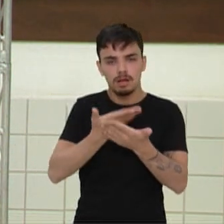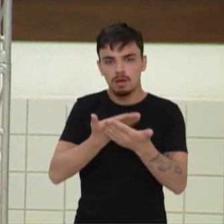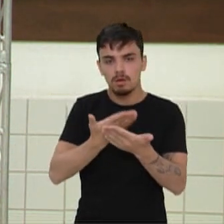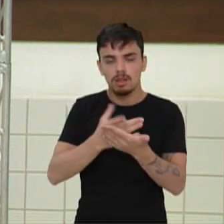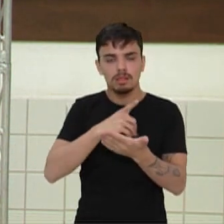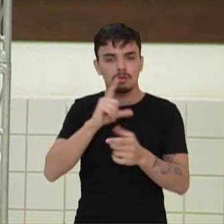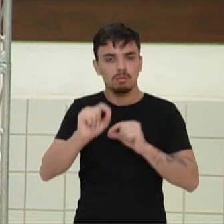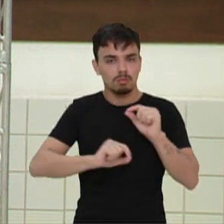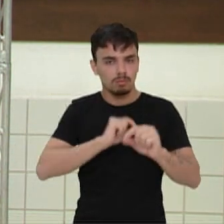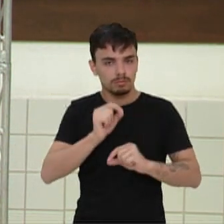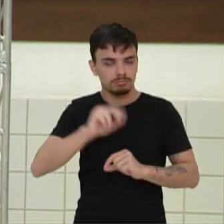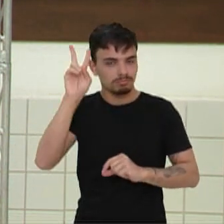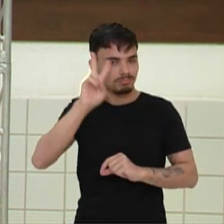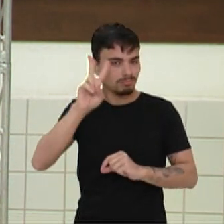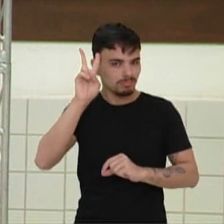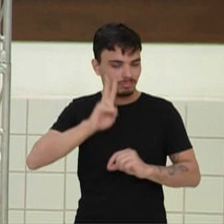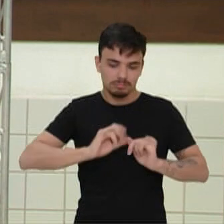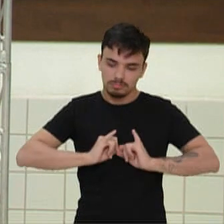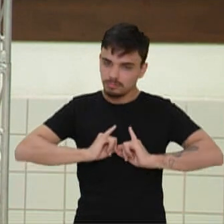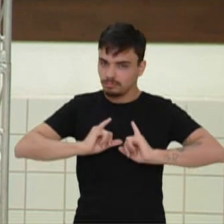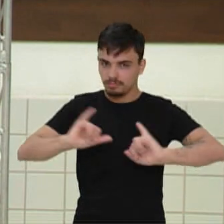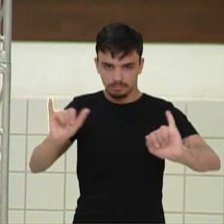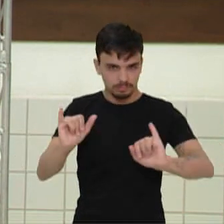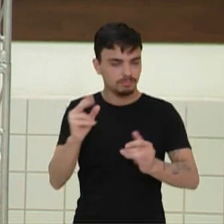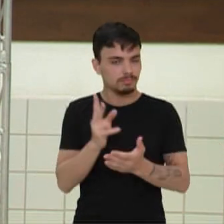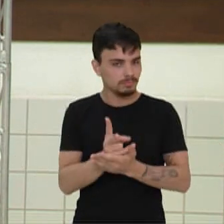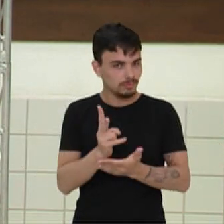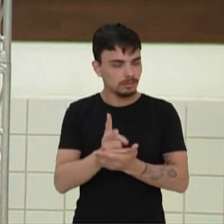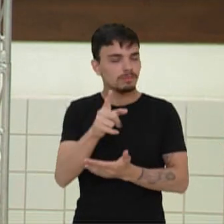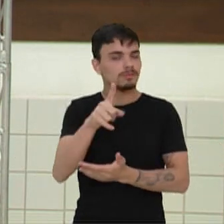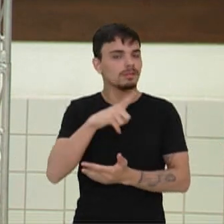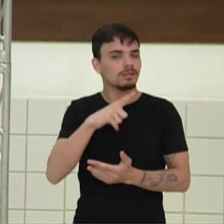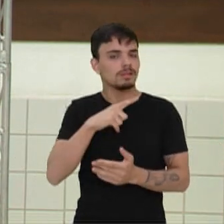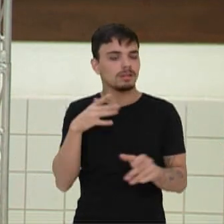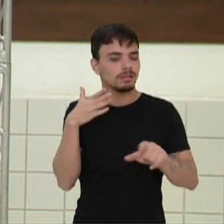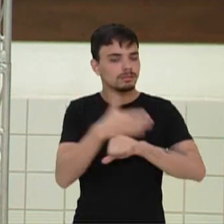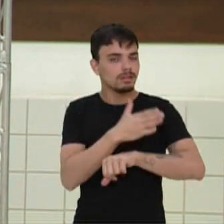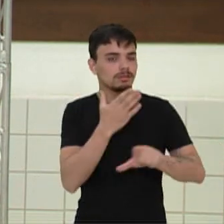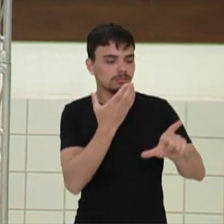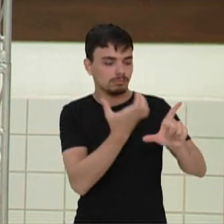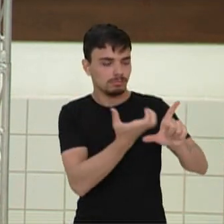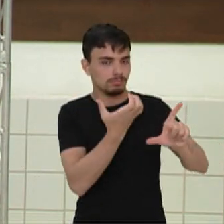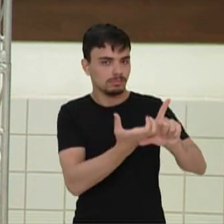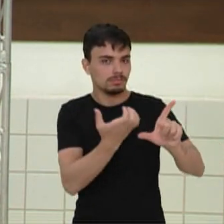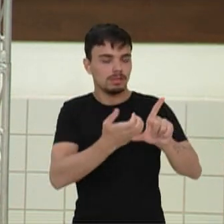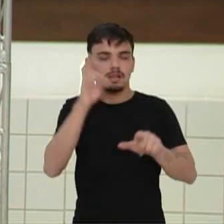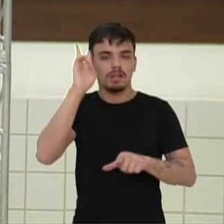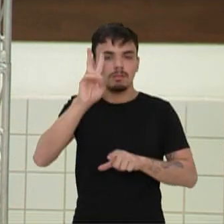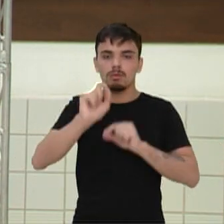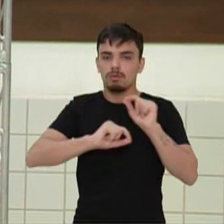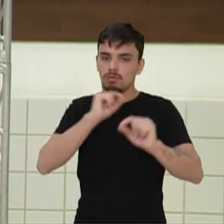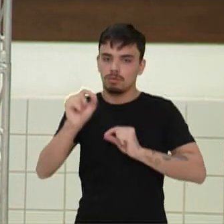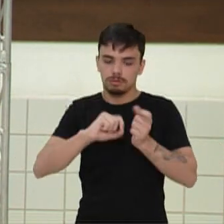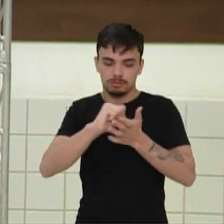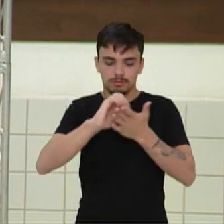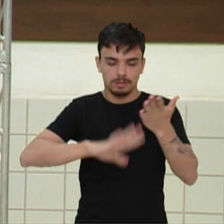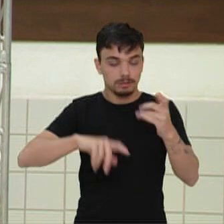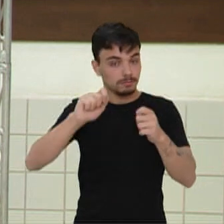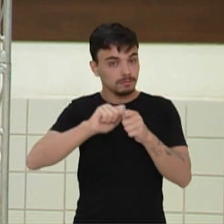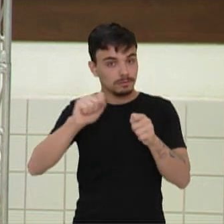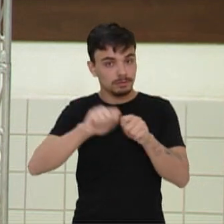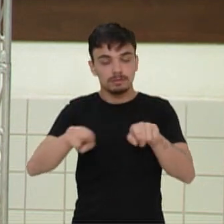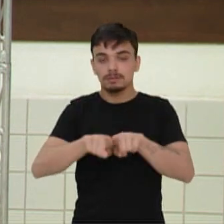nossa aula, né, vale relembrar os recadinhos de sempre. Você que tem acesso ao Classroom, né, lembre-se de realizar as suas